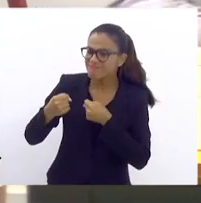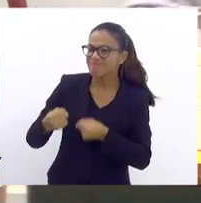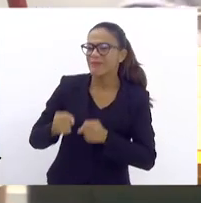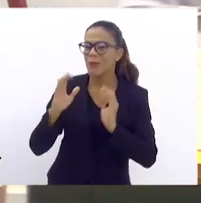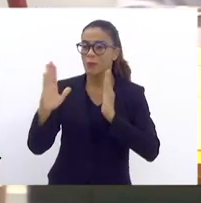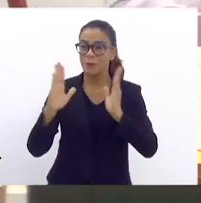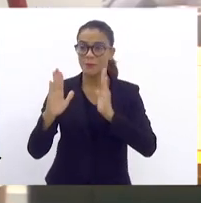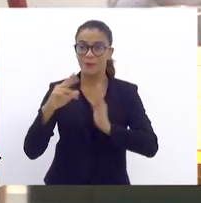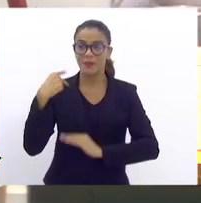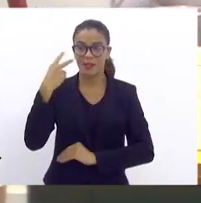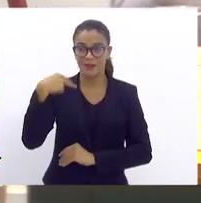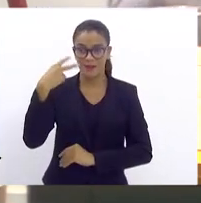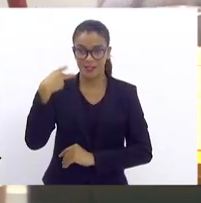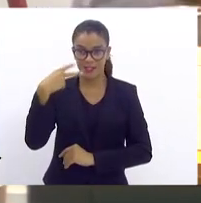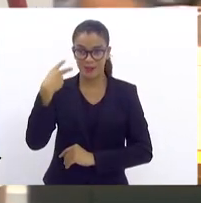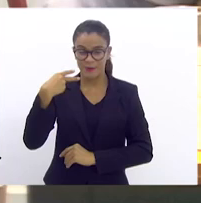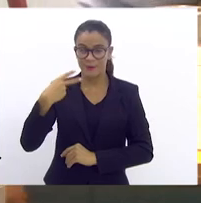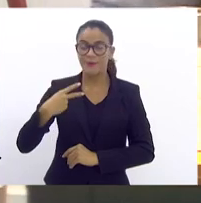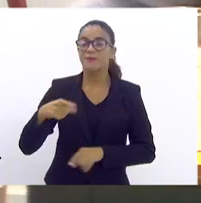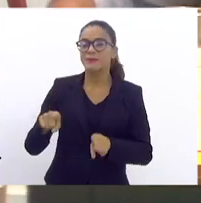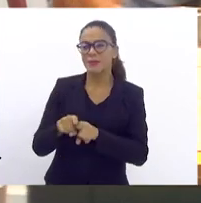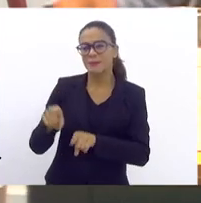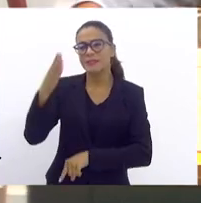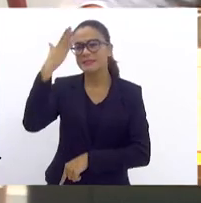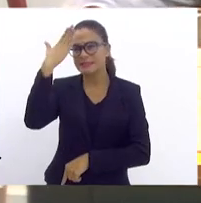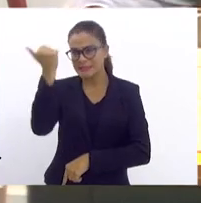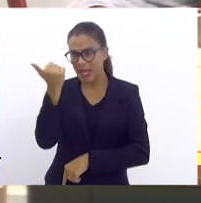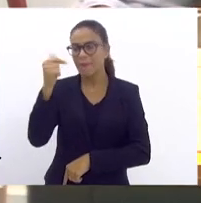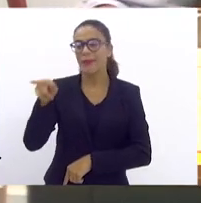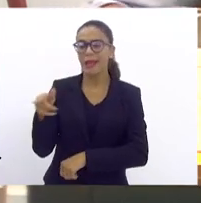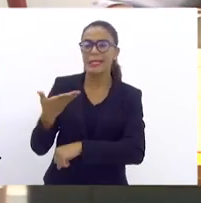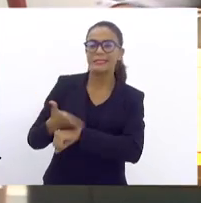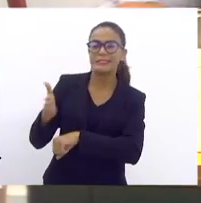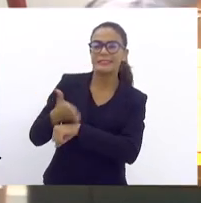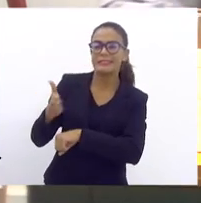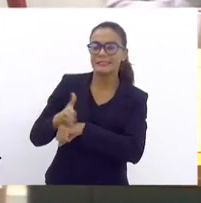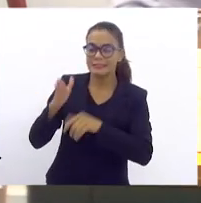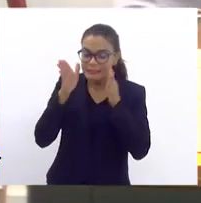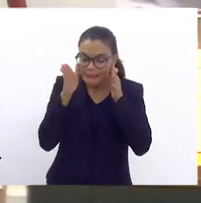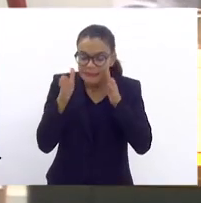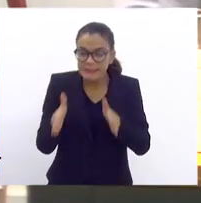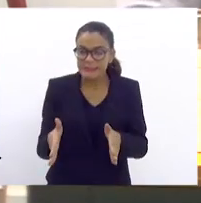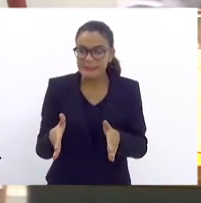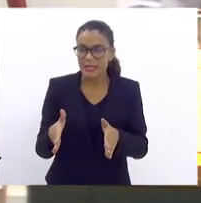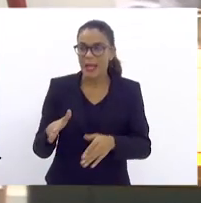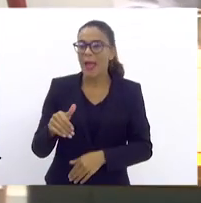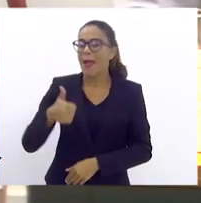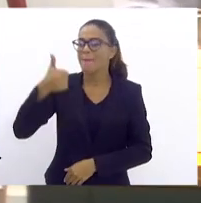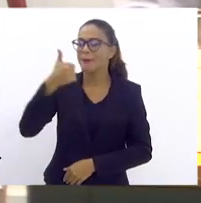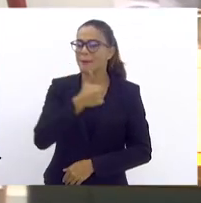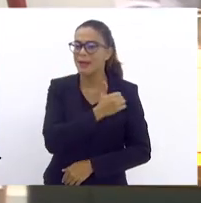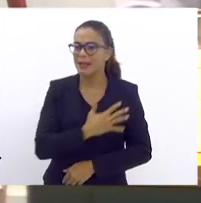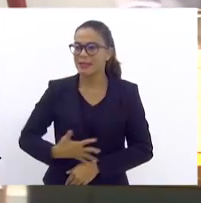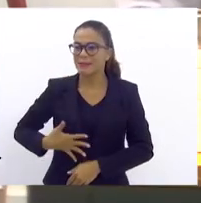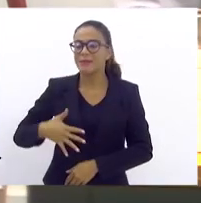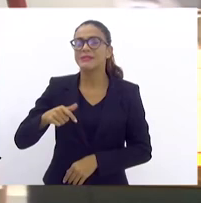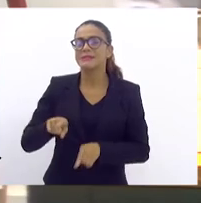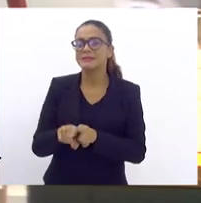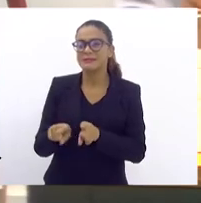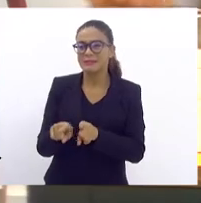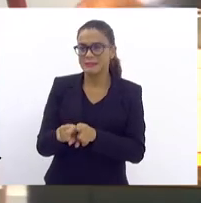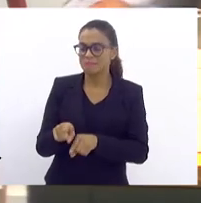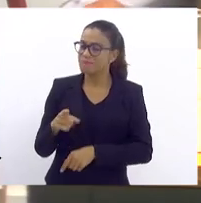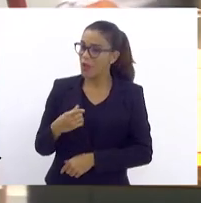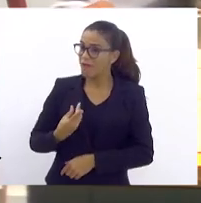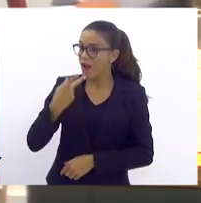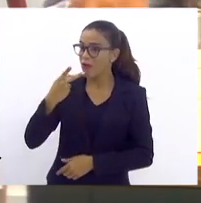Vereador e sabe o quanto ele é dedicado este tema a primeira dama na Aline Castro foi convidada chegou a confirmar